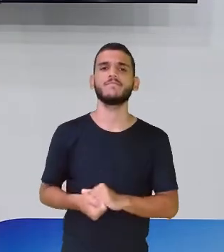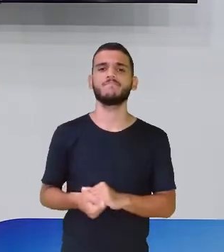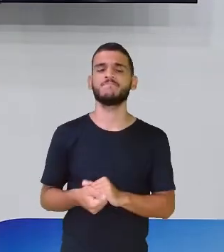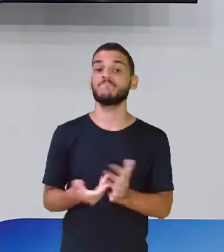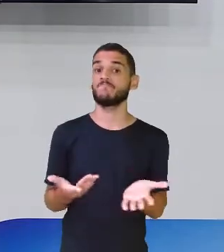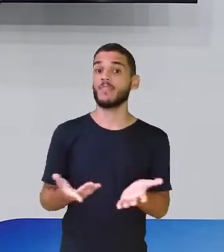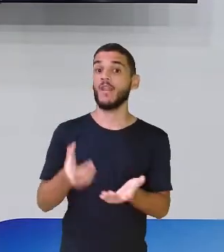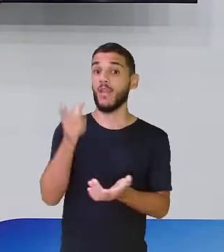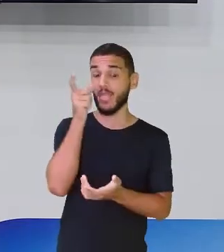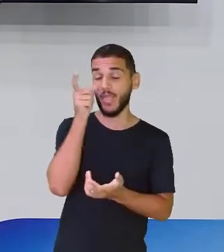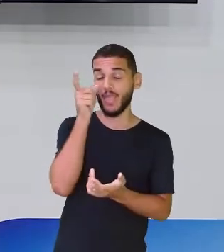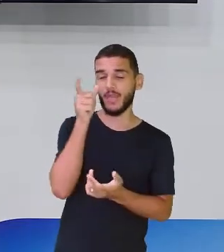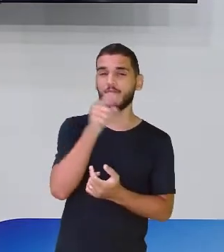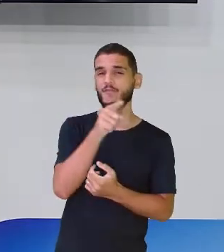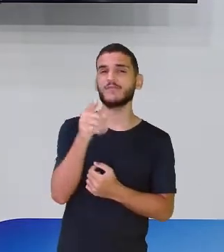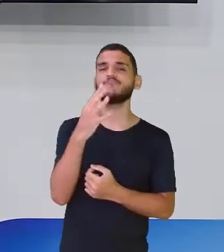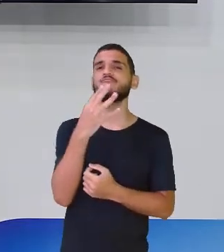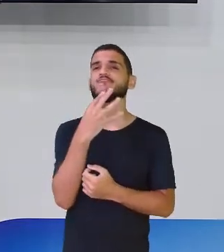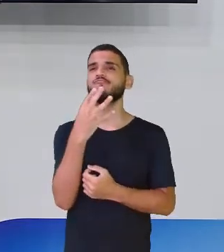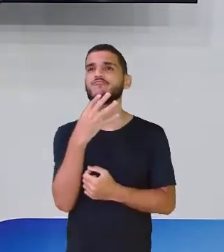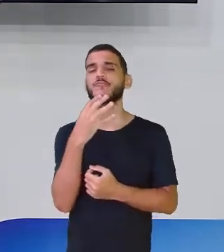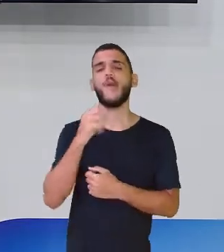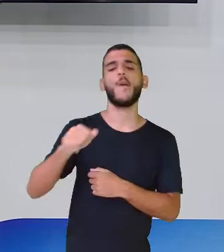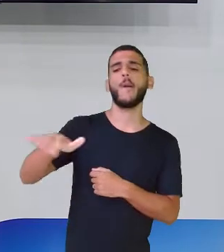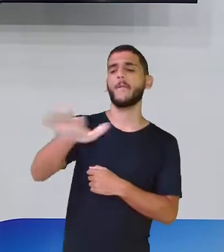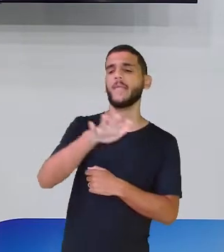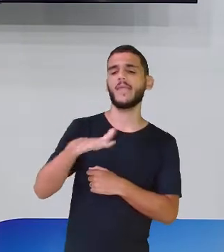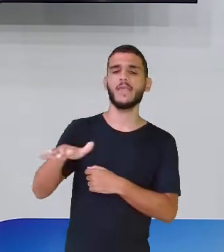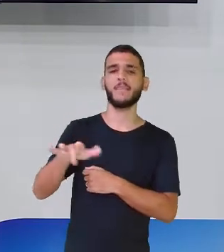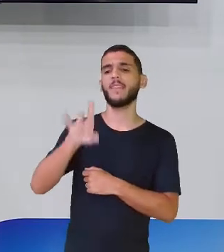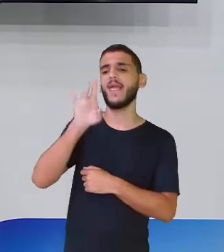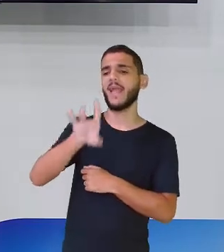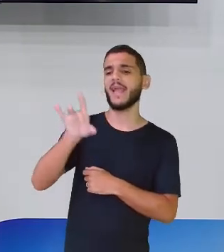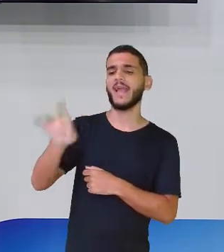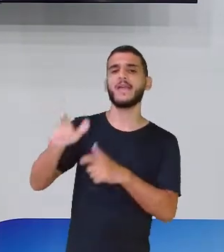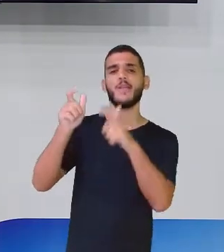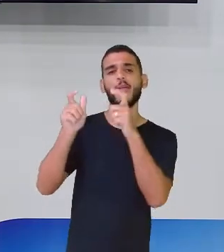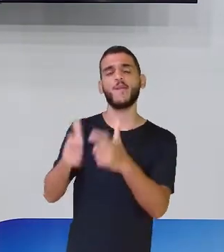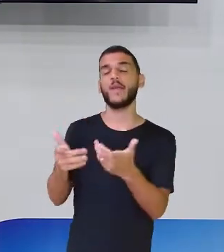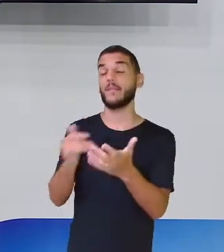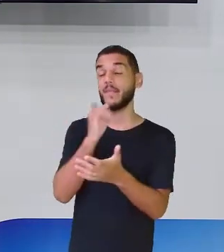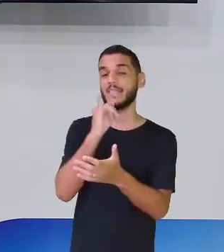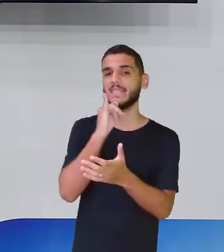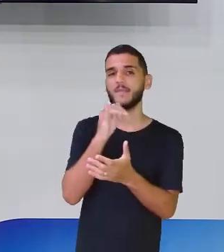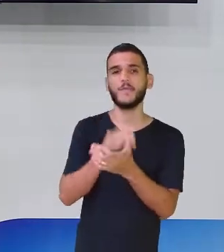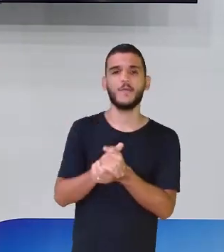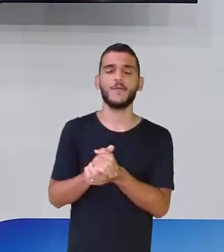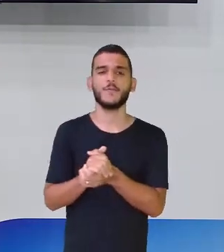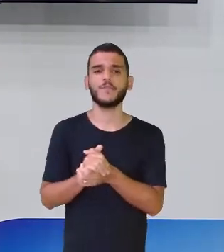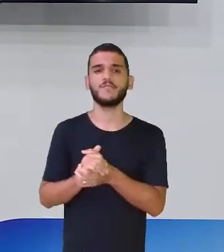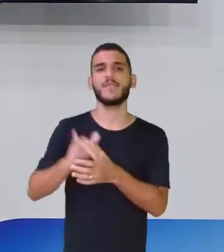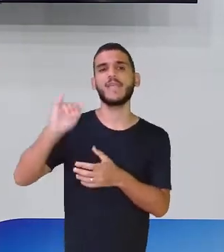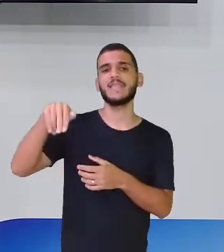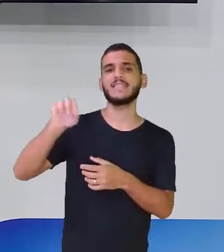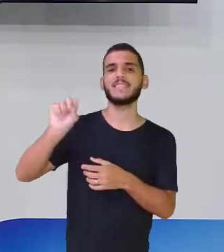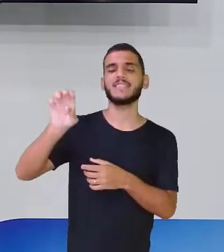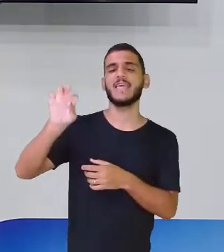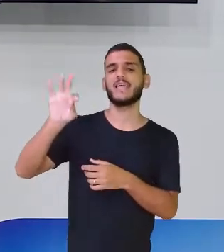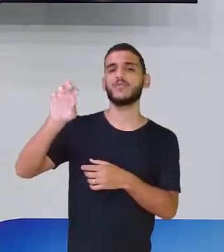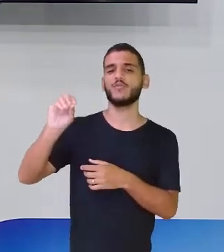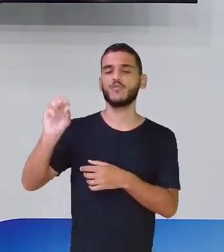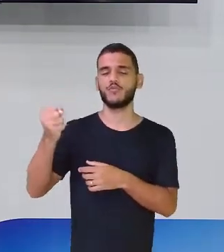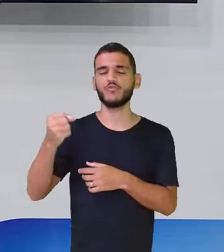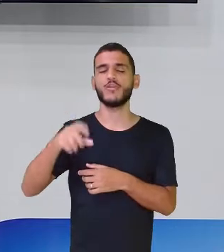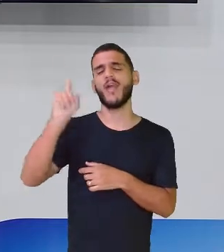interessante você conhecer um ambiente, né? Porque cada região, por exemplo, os insetos. Os insetos são muito importantes dentro